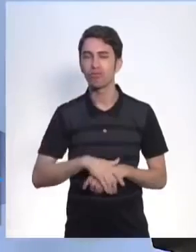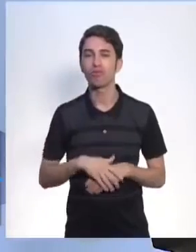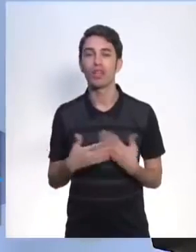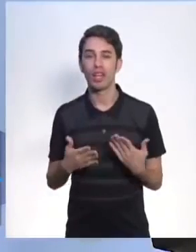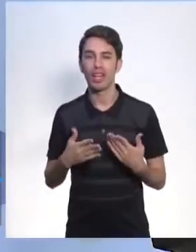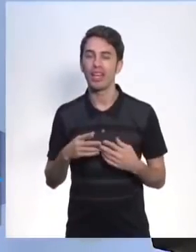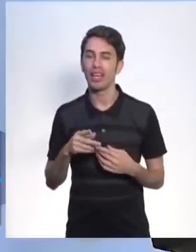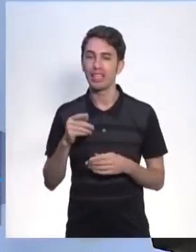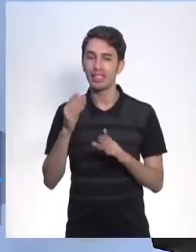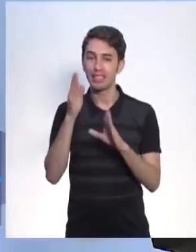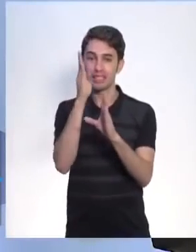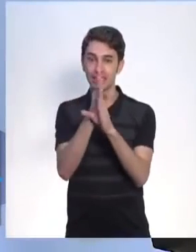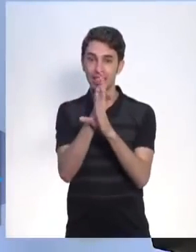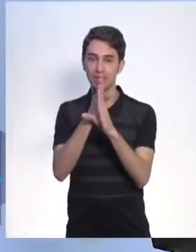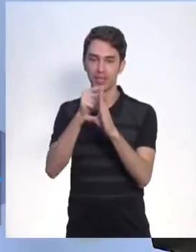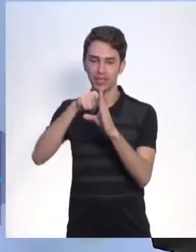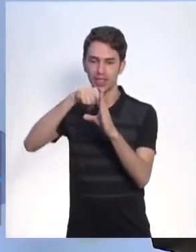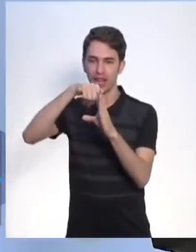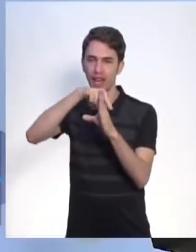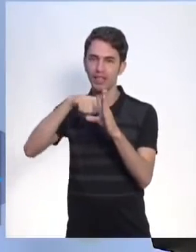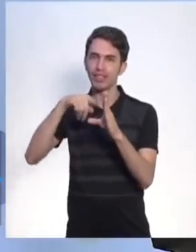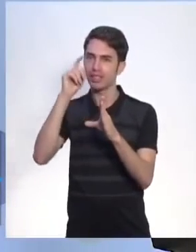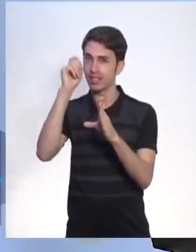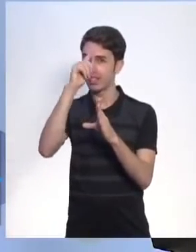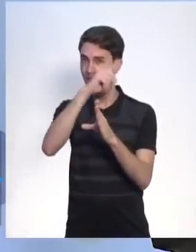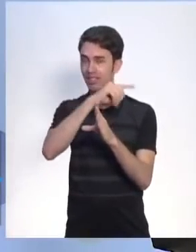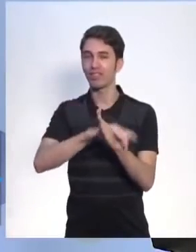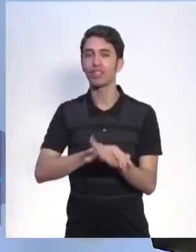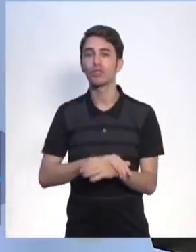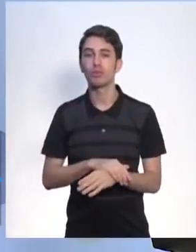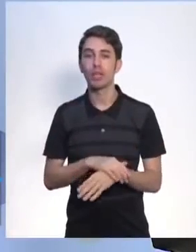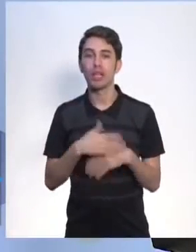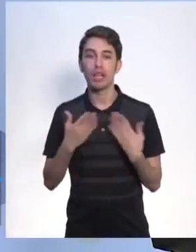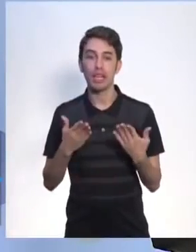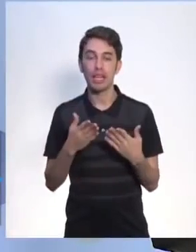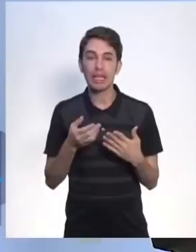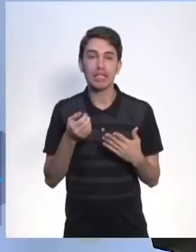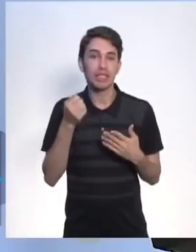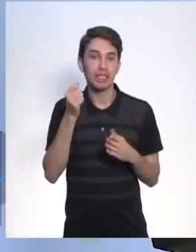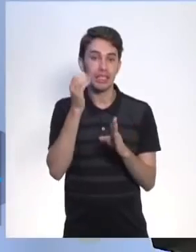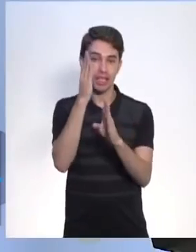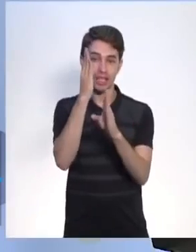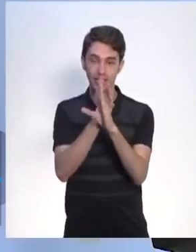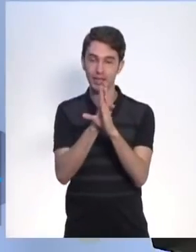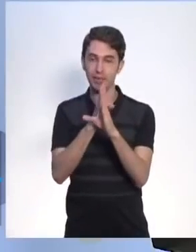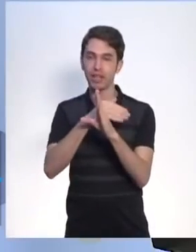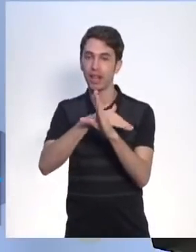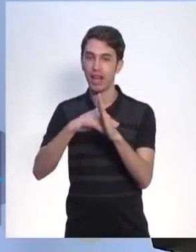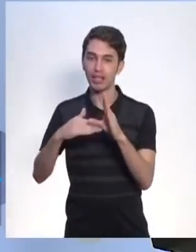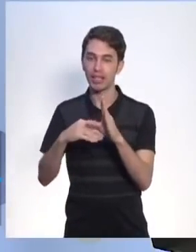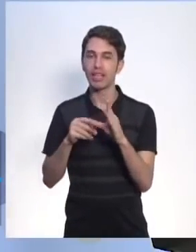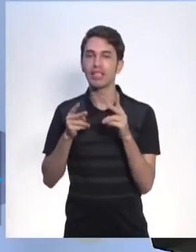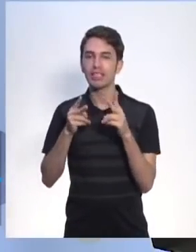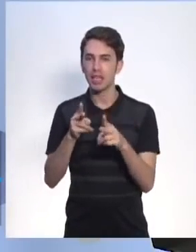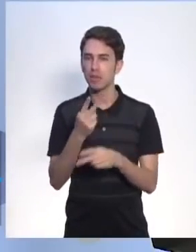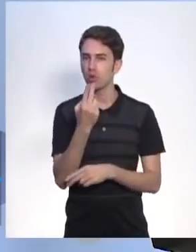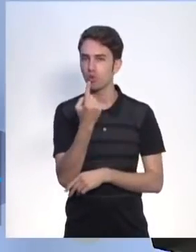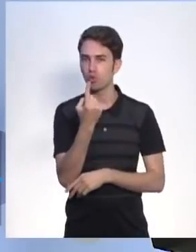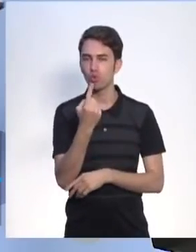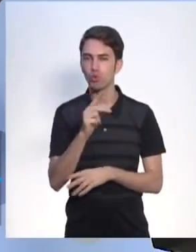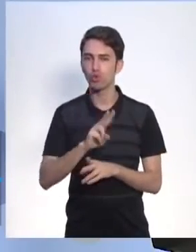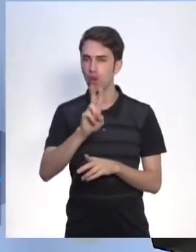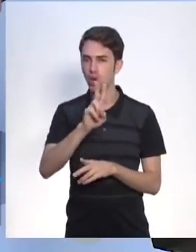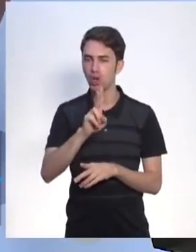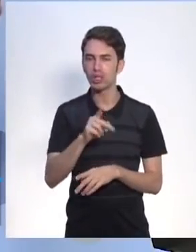reta é sempre curioso, é bom até colocar isso, principalmente para os alunos, que em cima da reta a gente sempre um dos valores assume zero.